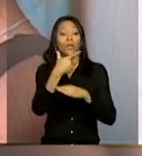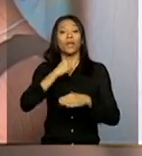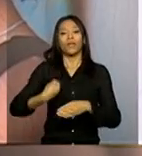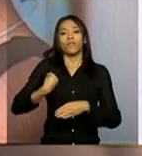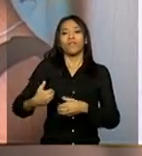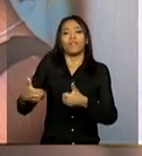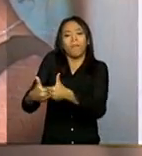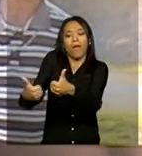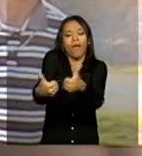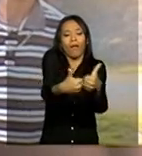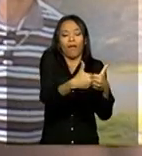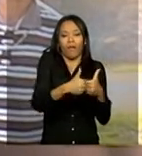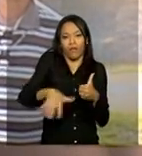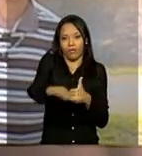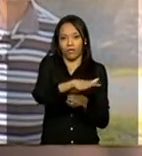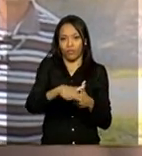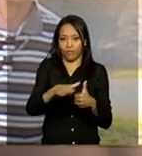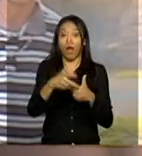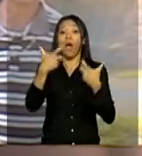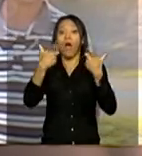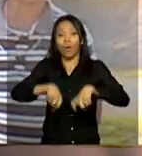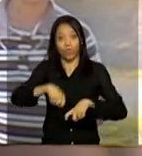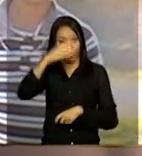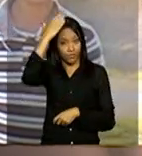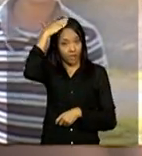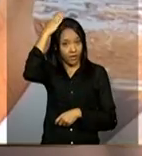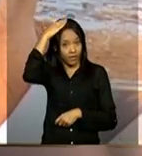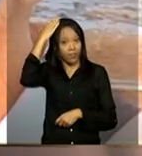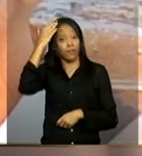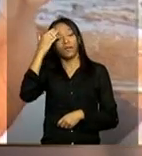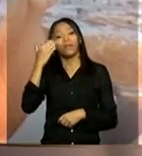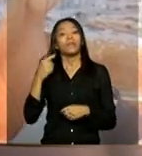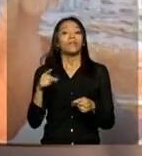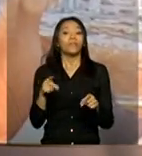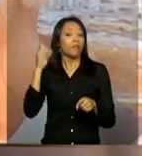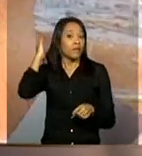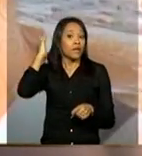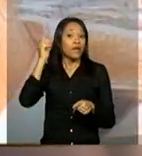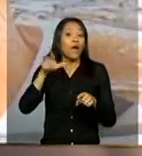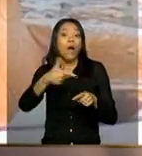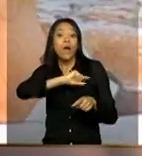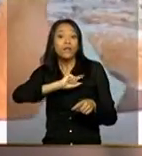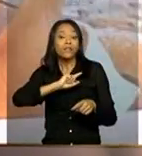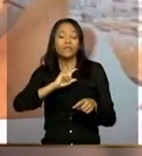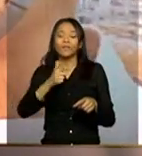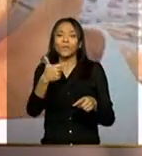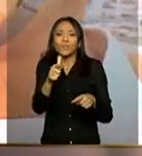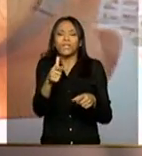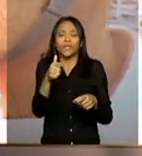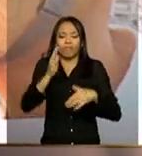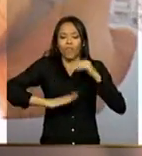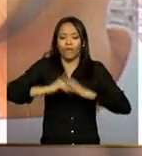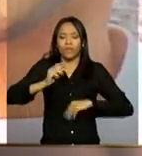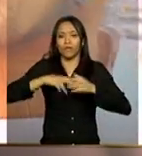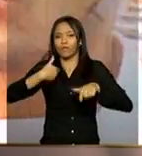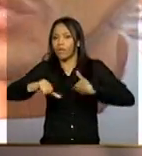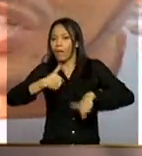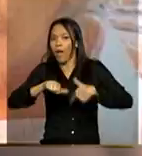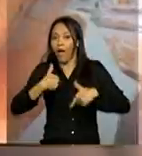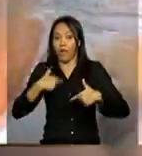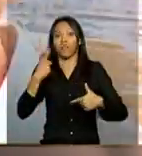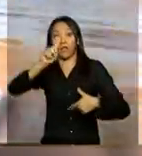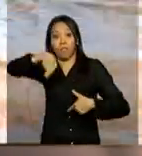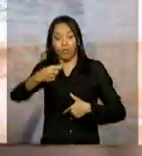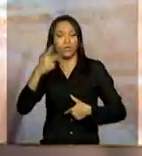Altamira e na região do Xingu, no Pará. Tem muitos amigos meus que antes não tinham uma profissão e hoje fizeram um curso